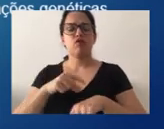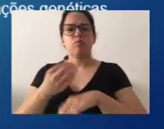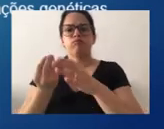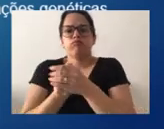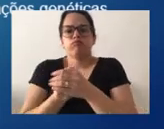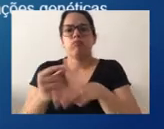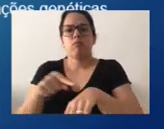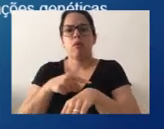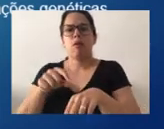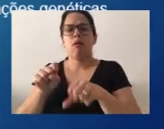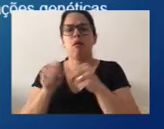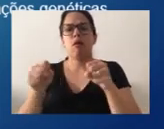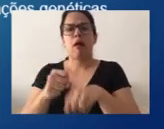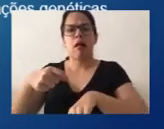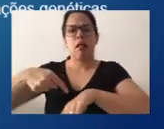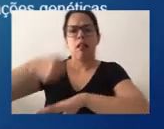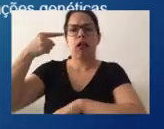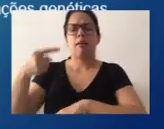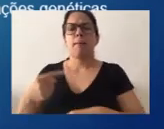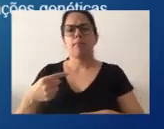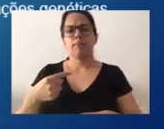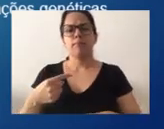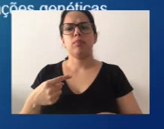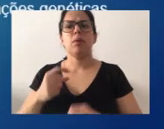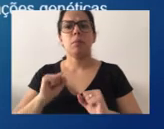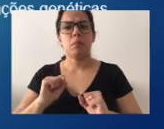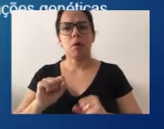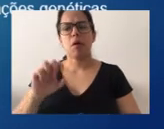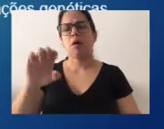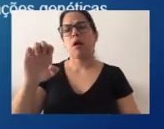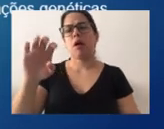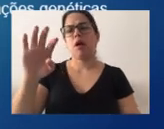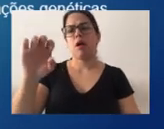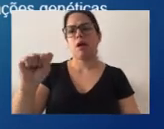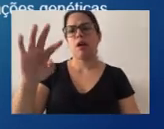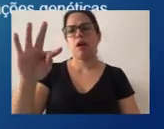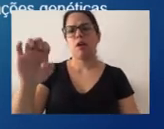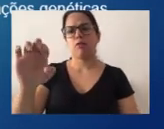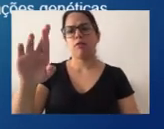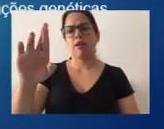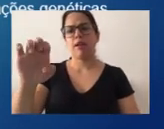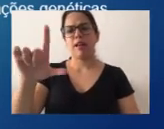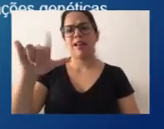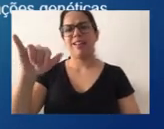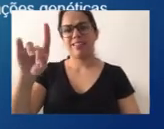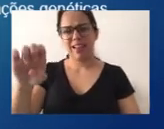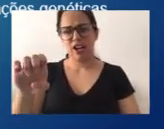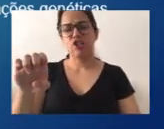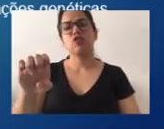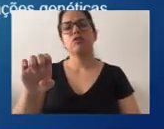como radiolesão, a catarata, esterilidade. Então, muitas vezes isso pode ocasionar a